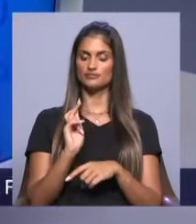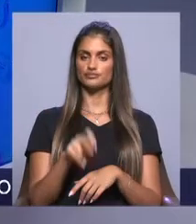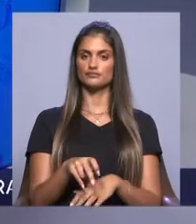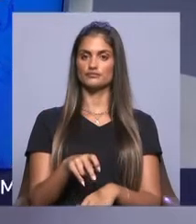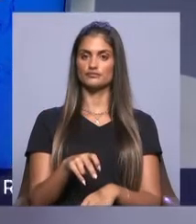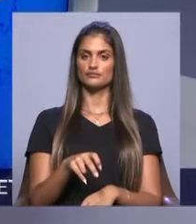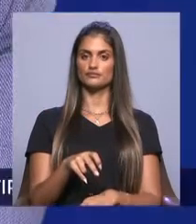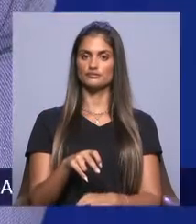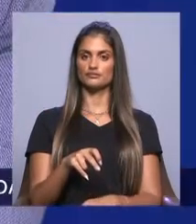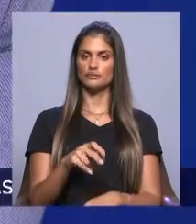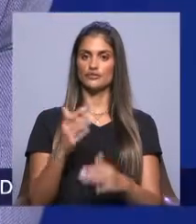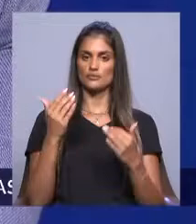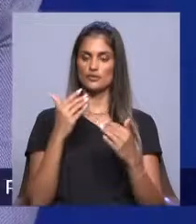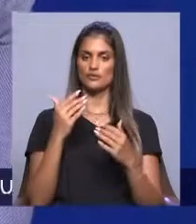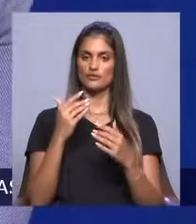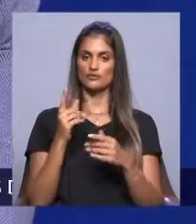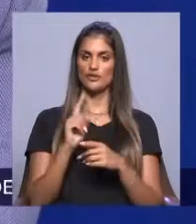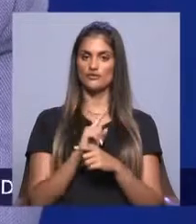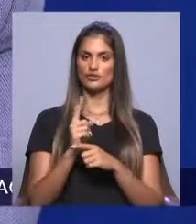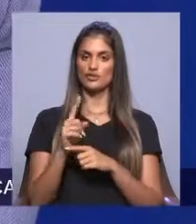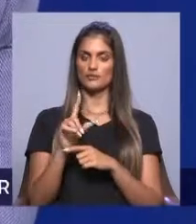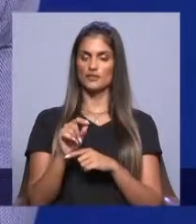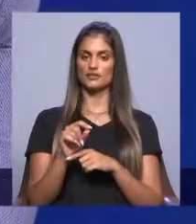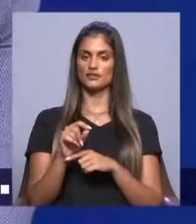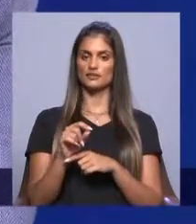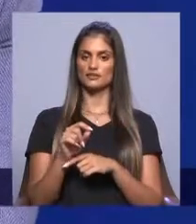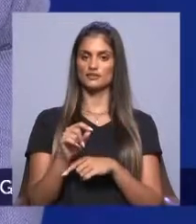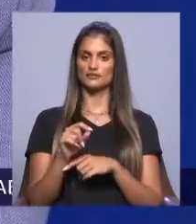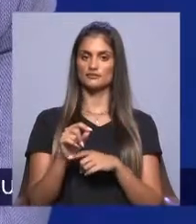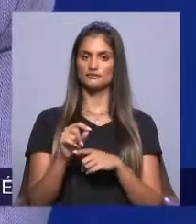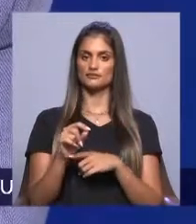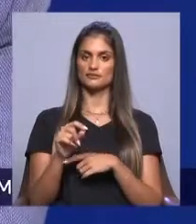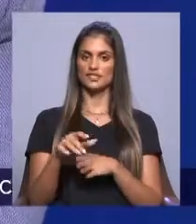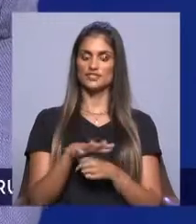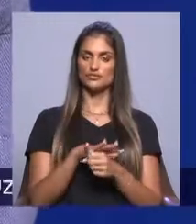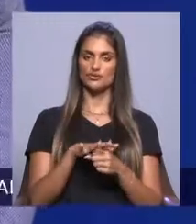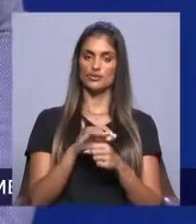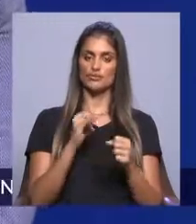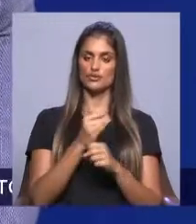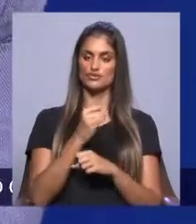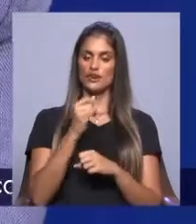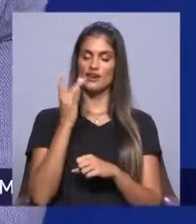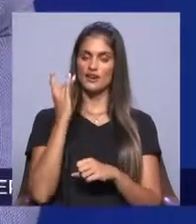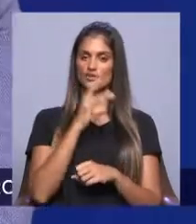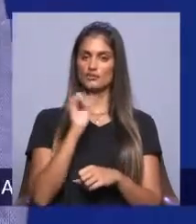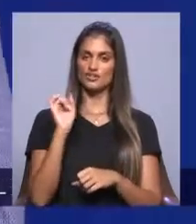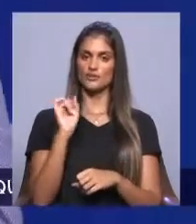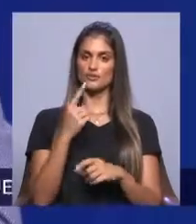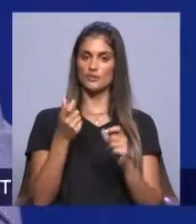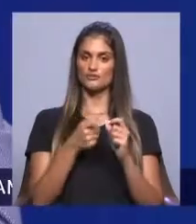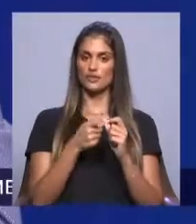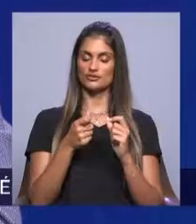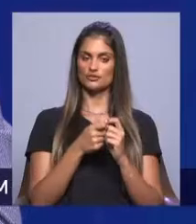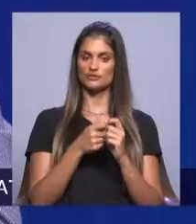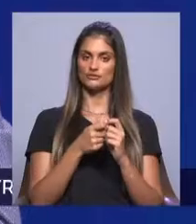uma indicação da velocidade. São velocidades que, nos casos dos buracos negros mais rápidos, podem se aproximar da